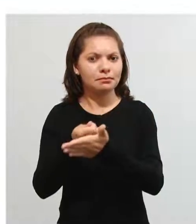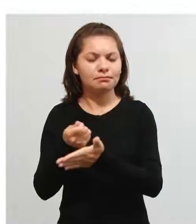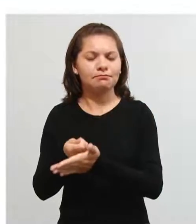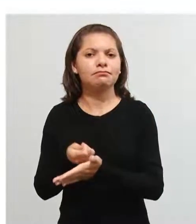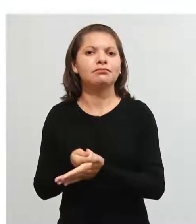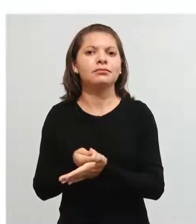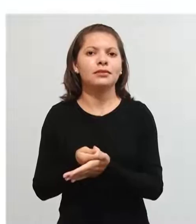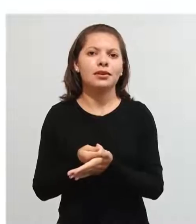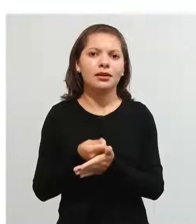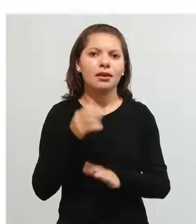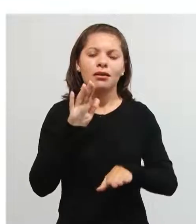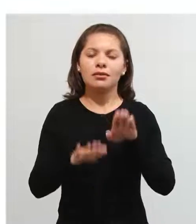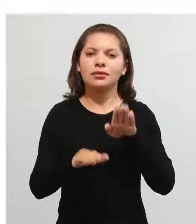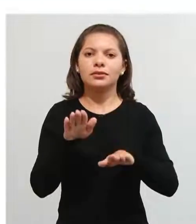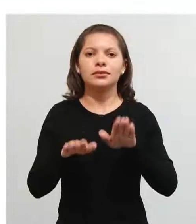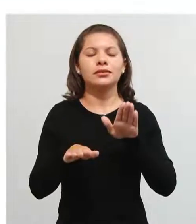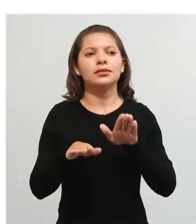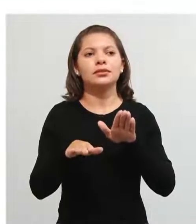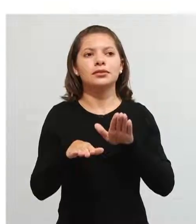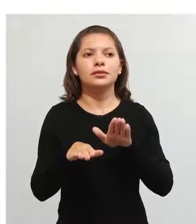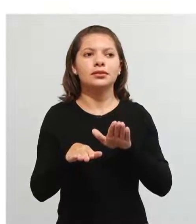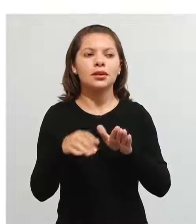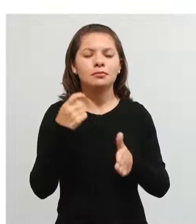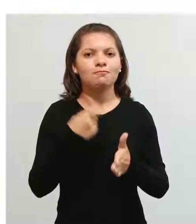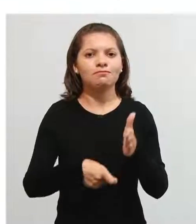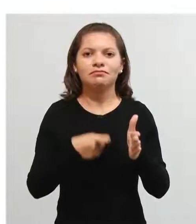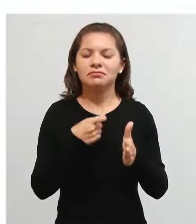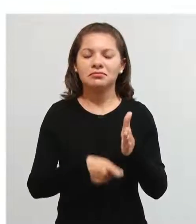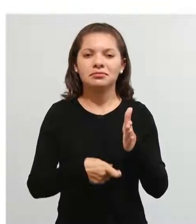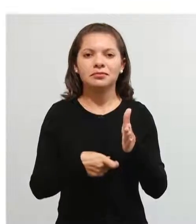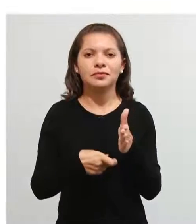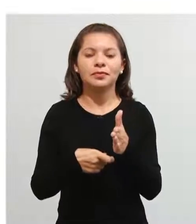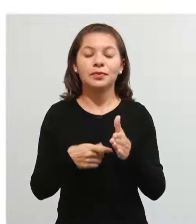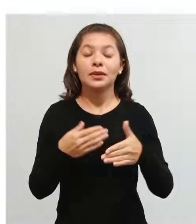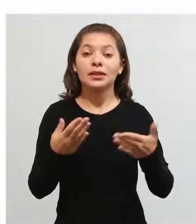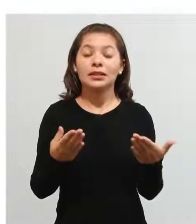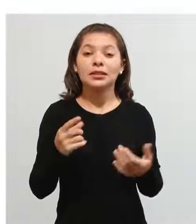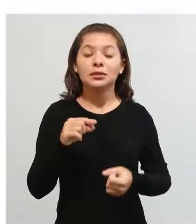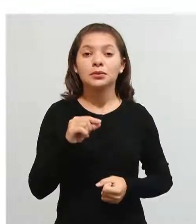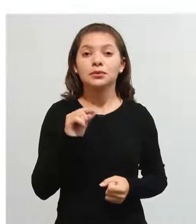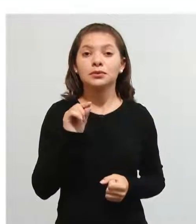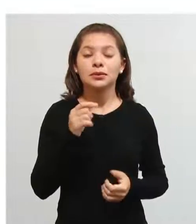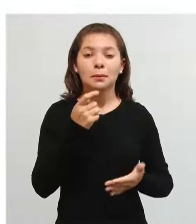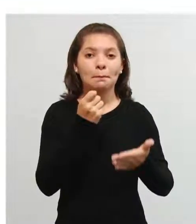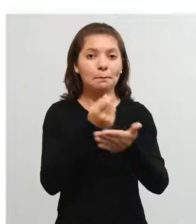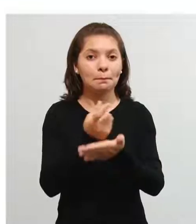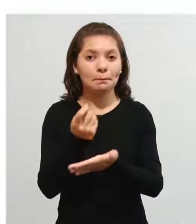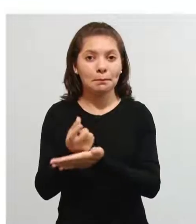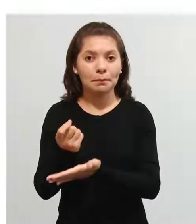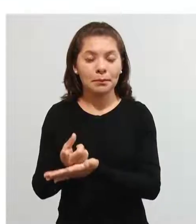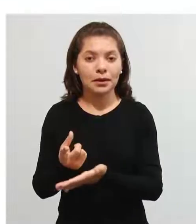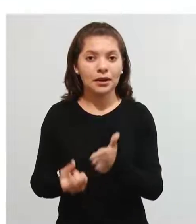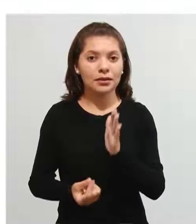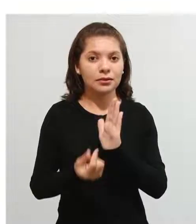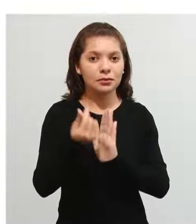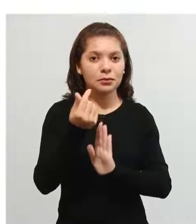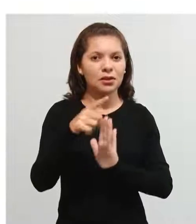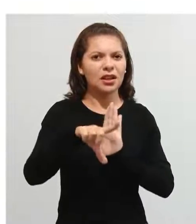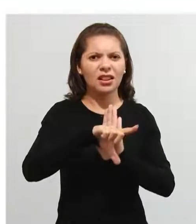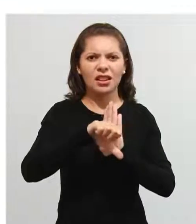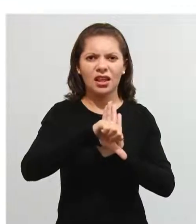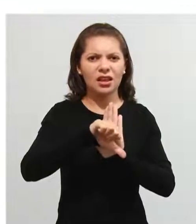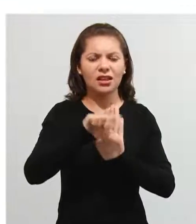E muitas vezes essa multa ela nem é tributária, né? Mas aqui, quando você paga tributo, isso não é uma penalidade, isso